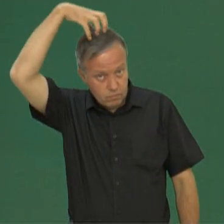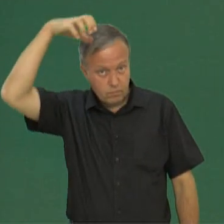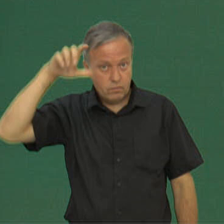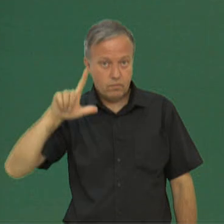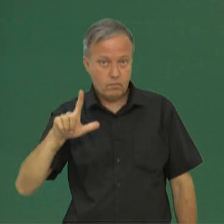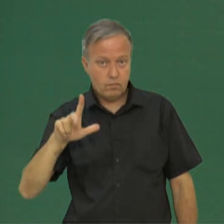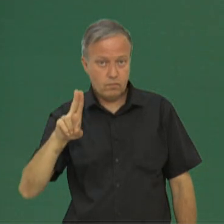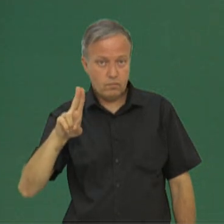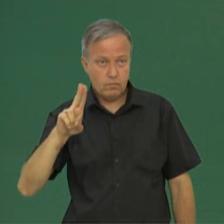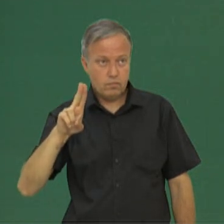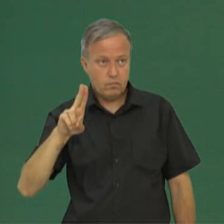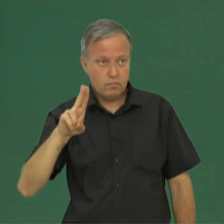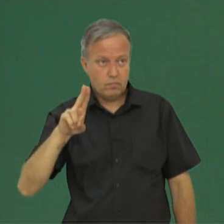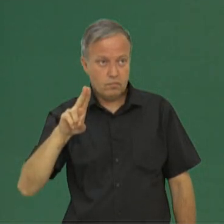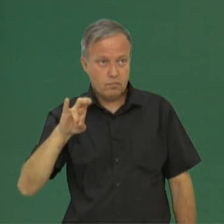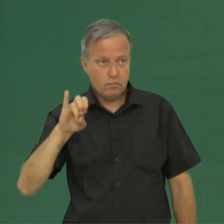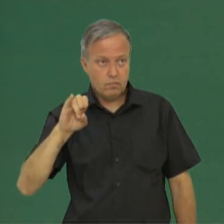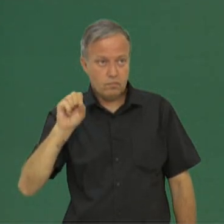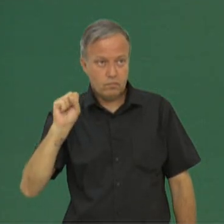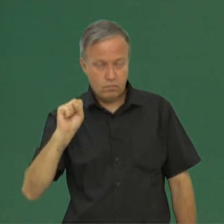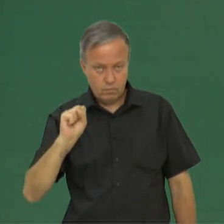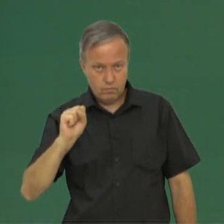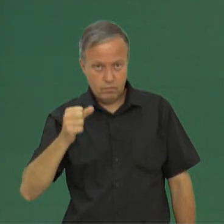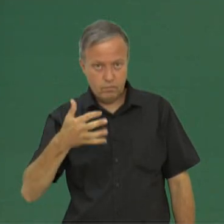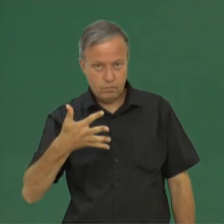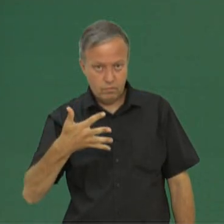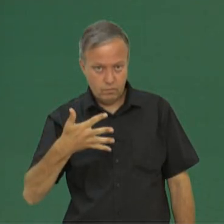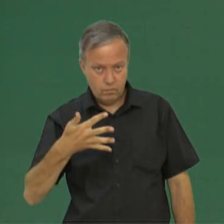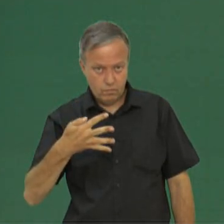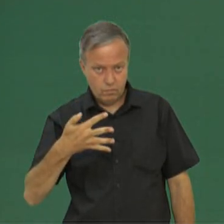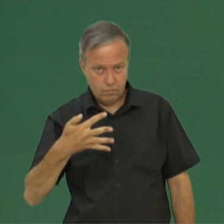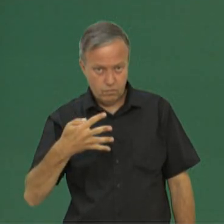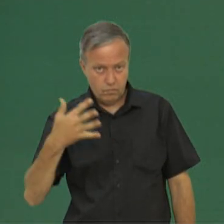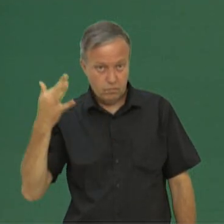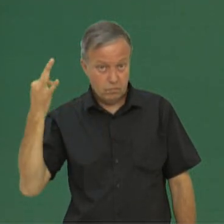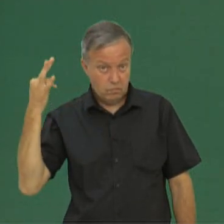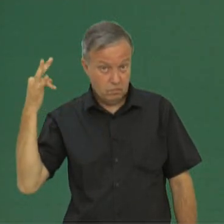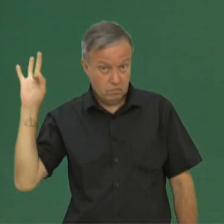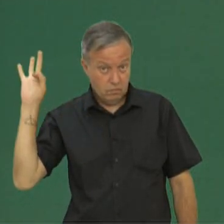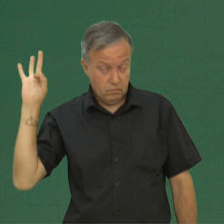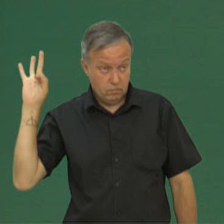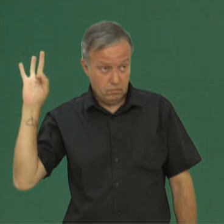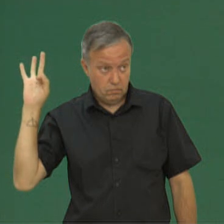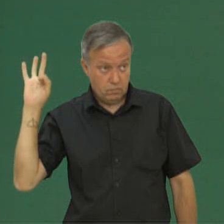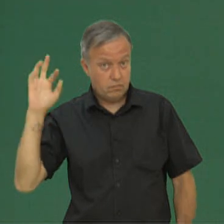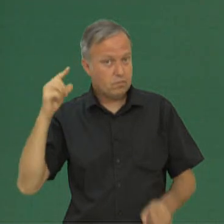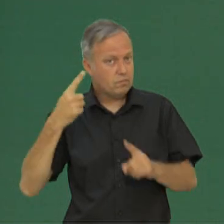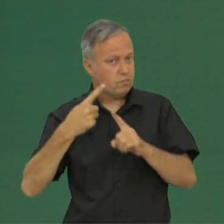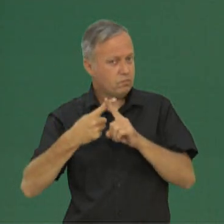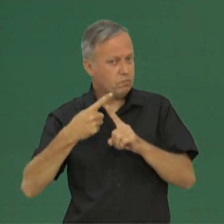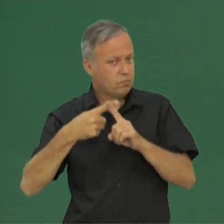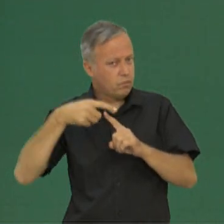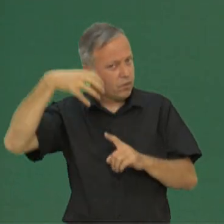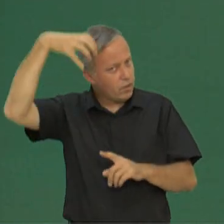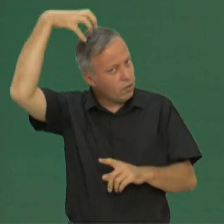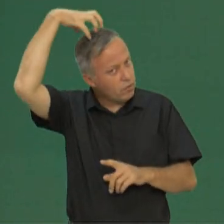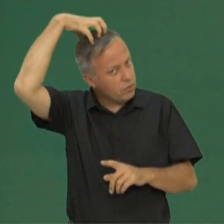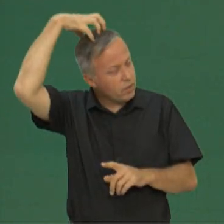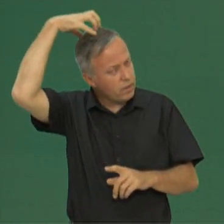França. Acreditam? Podem ter certeza. Lembram que os reis eram muito importantes e que faziam os